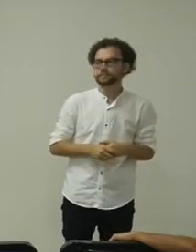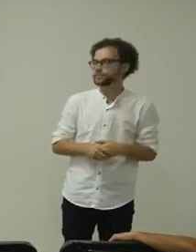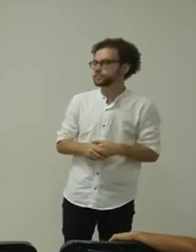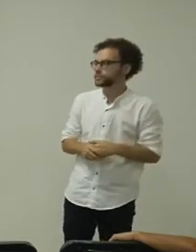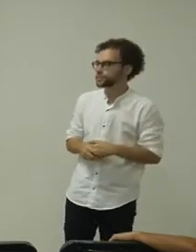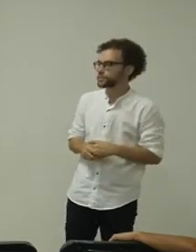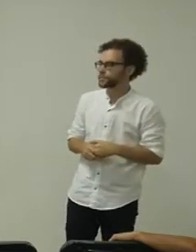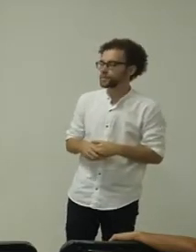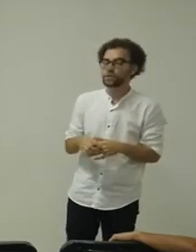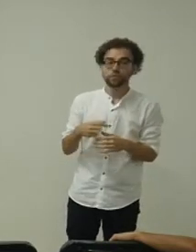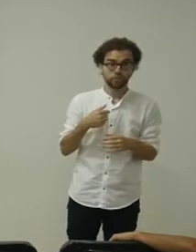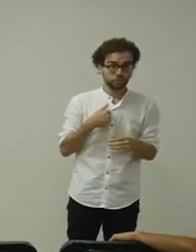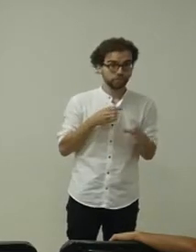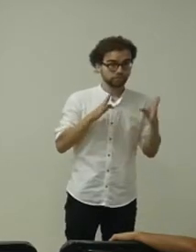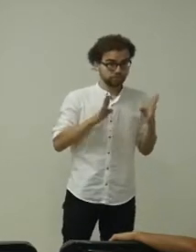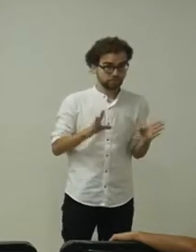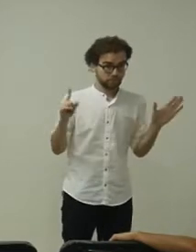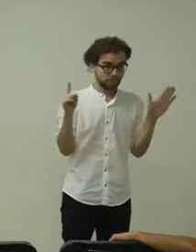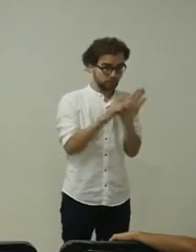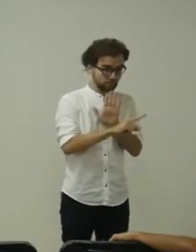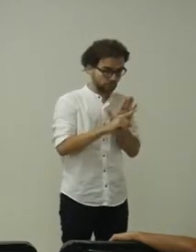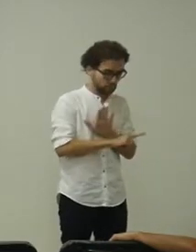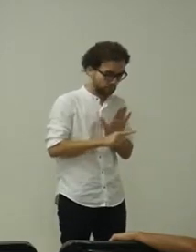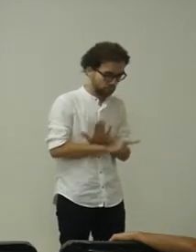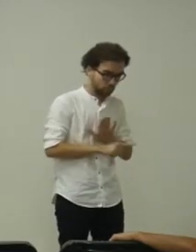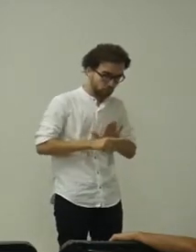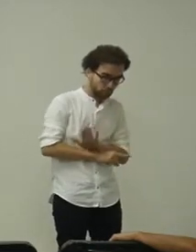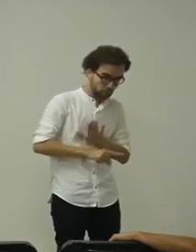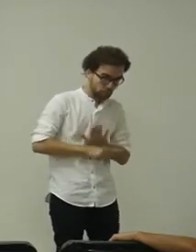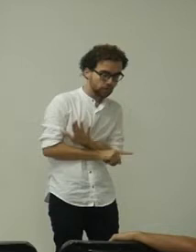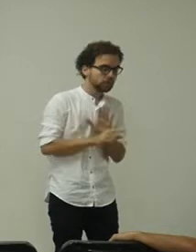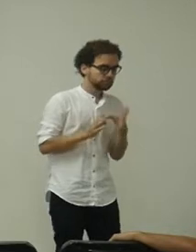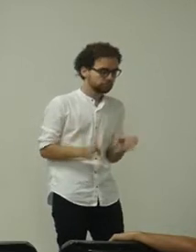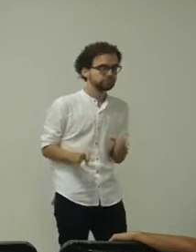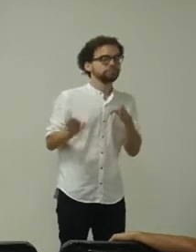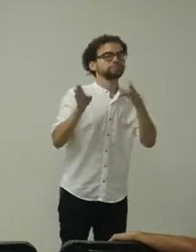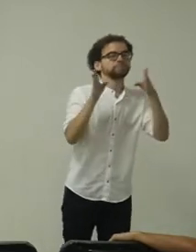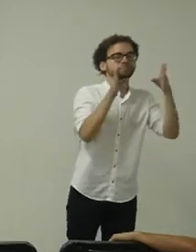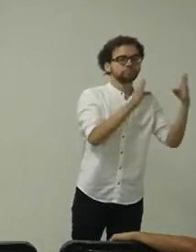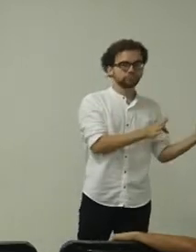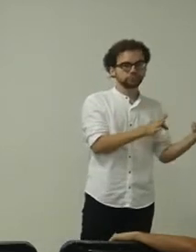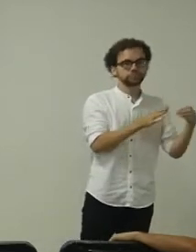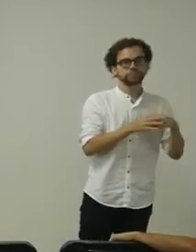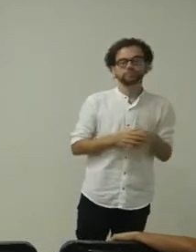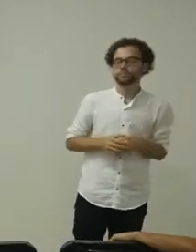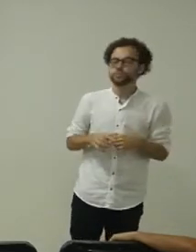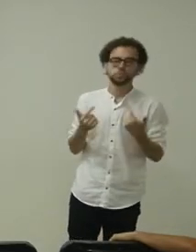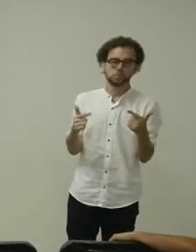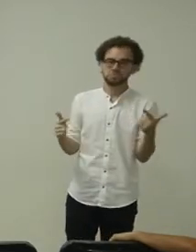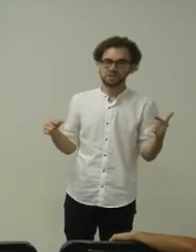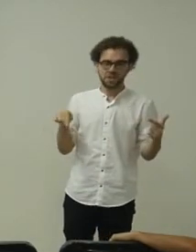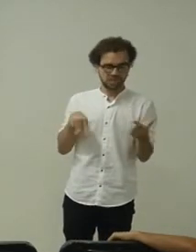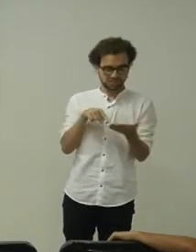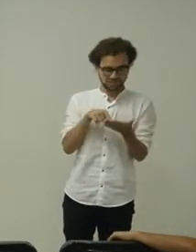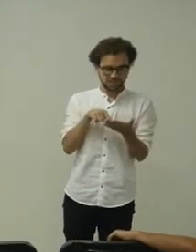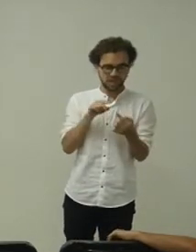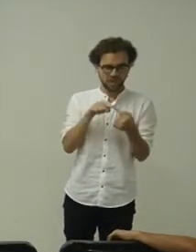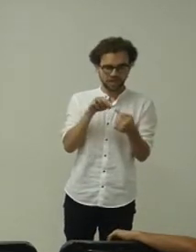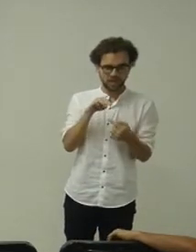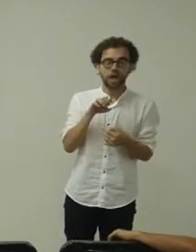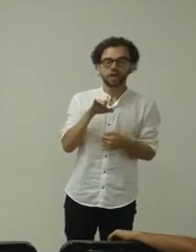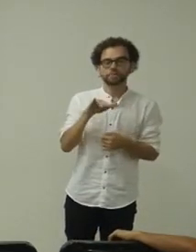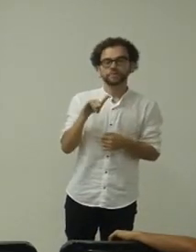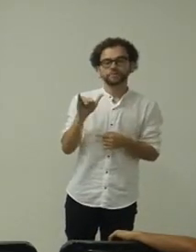Eu vou fazer um bloco e já repasso que elas ficam com... Essa daqui não tem para quem? Para a Emily